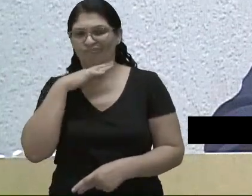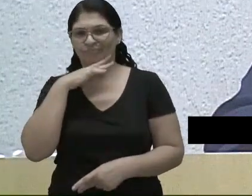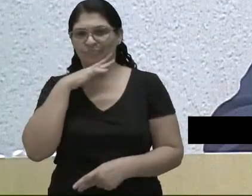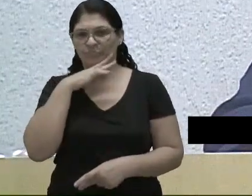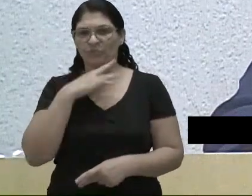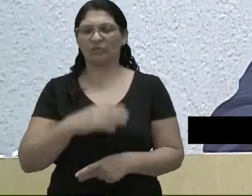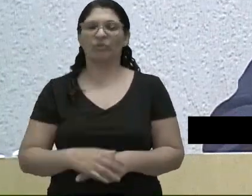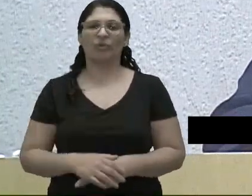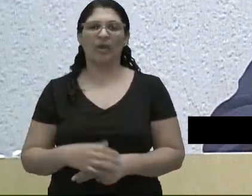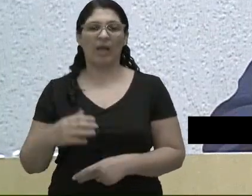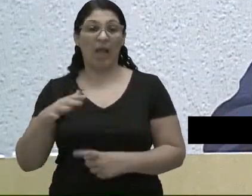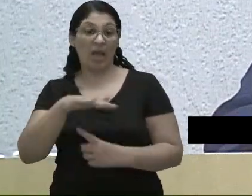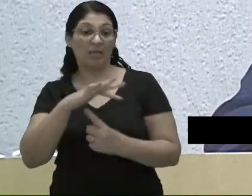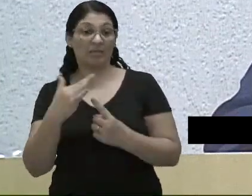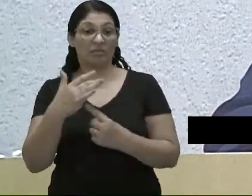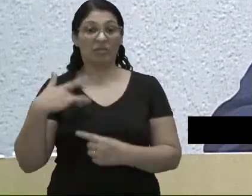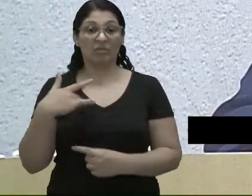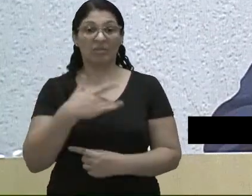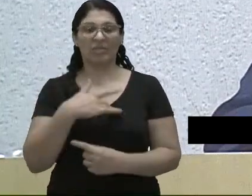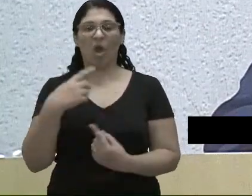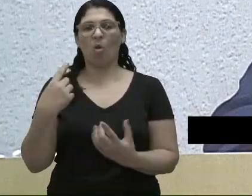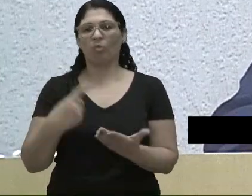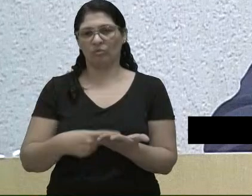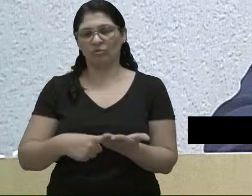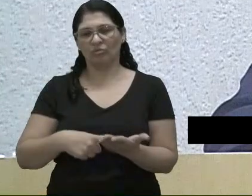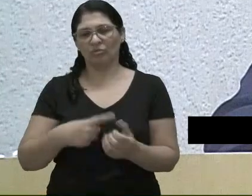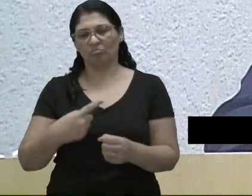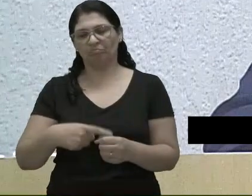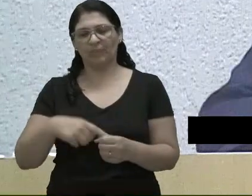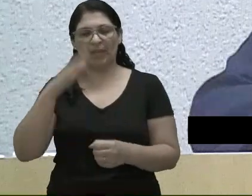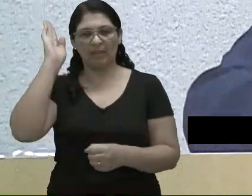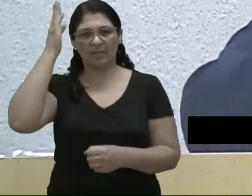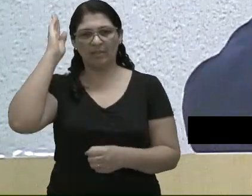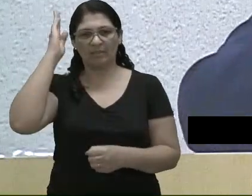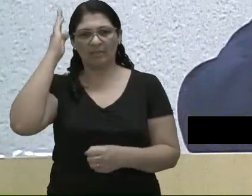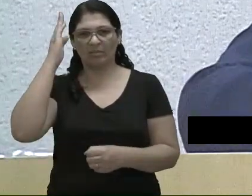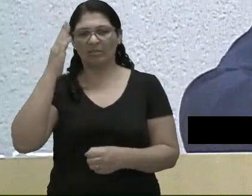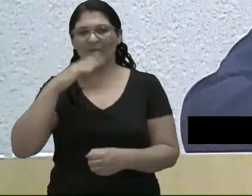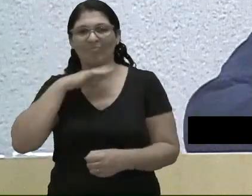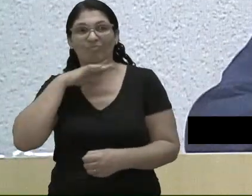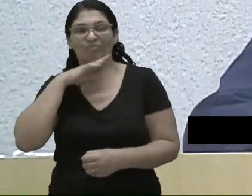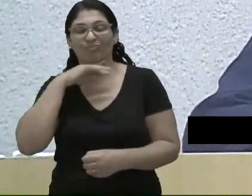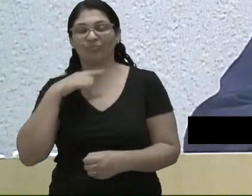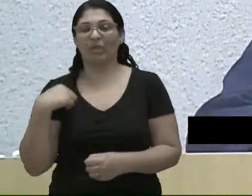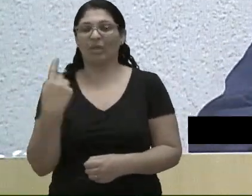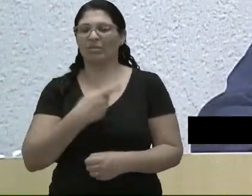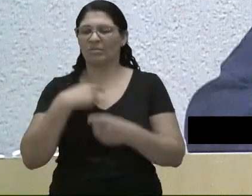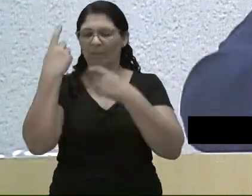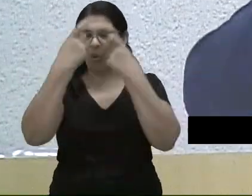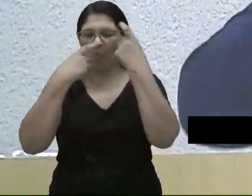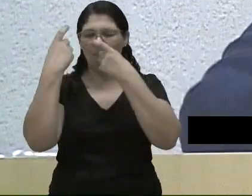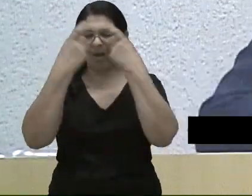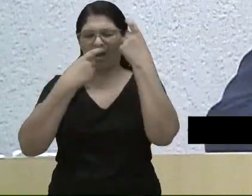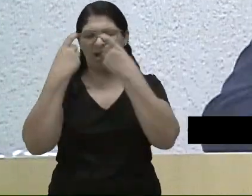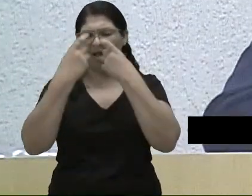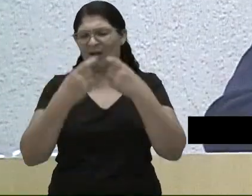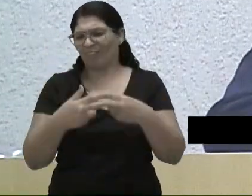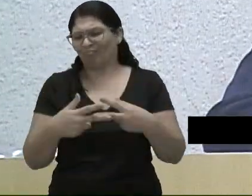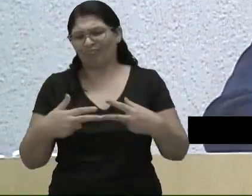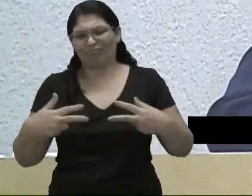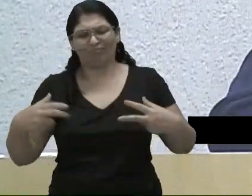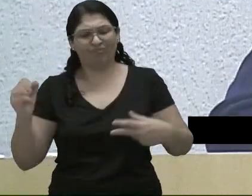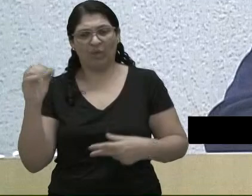situação da saúde no município não está nada fácil. Então, a gente fica muito preocupado com as coisas que andam acontecendo. Então, deixando